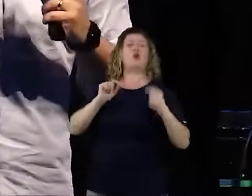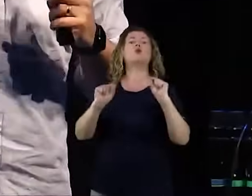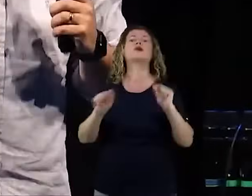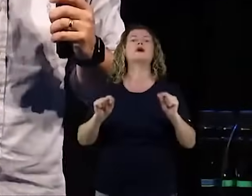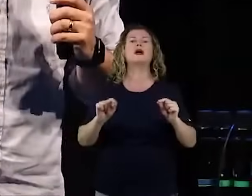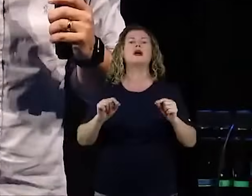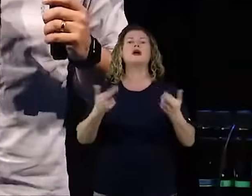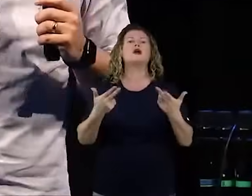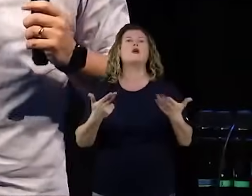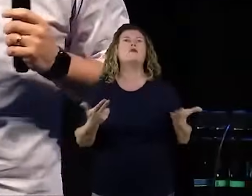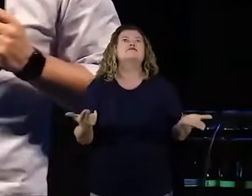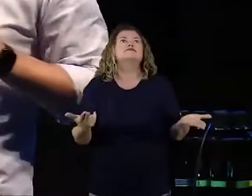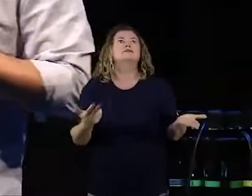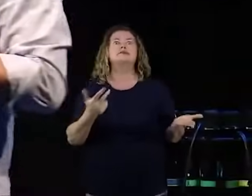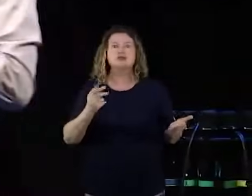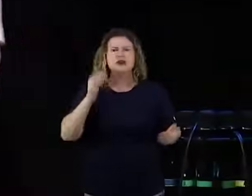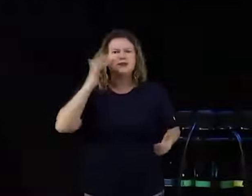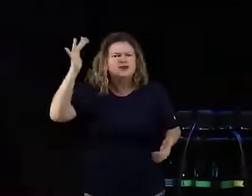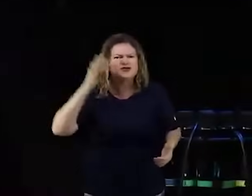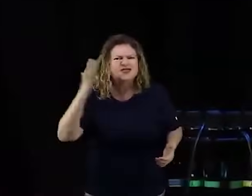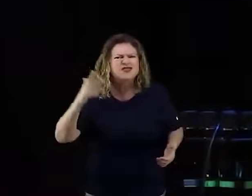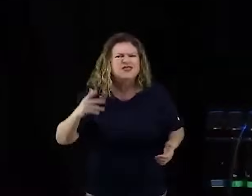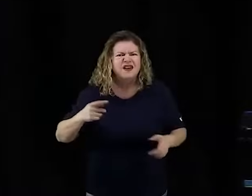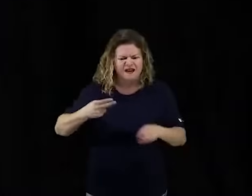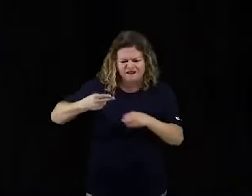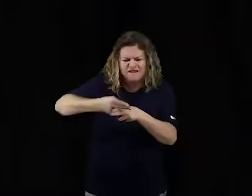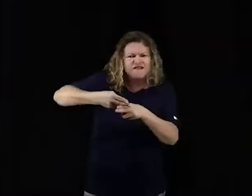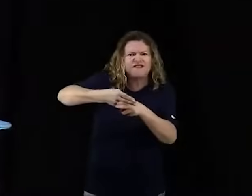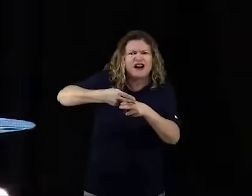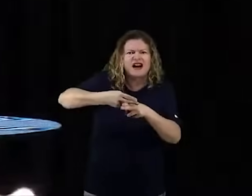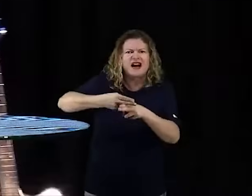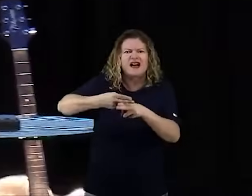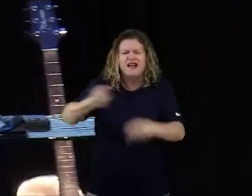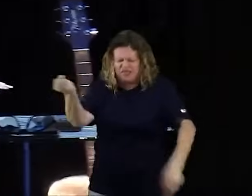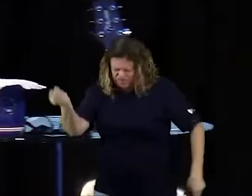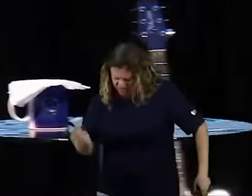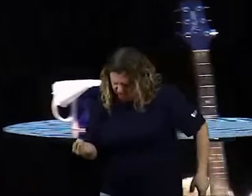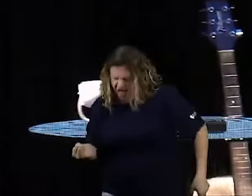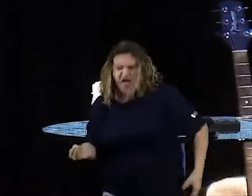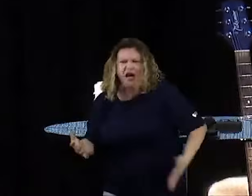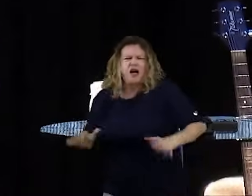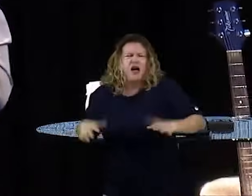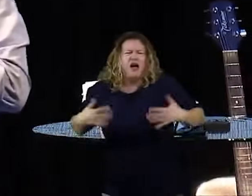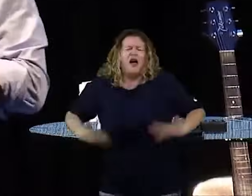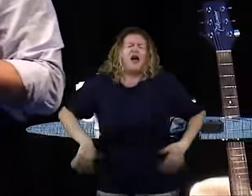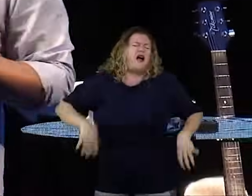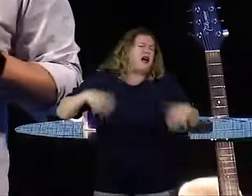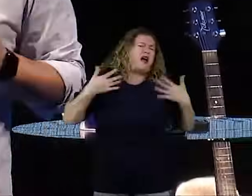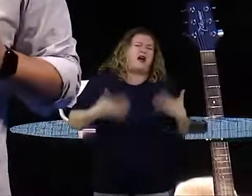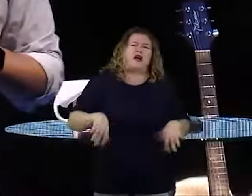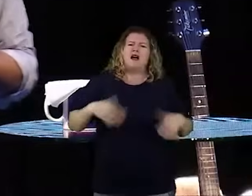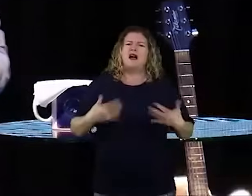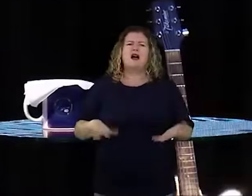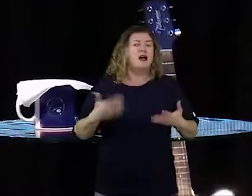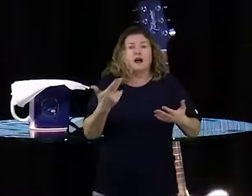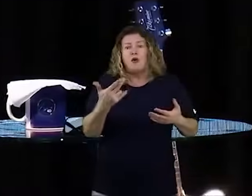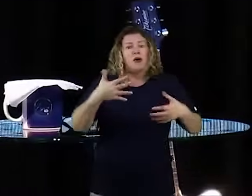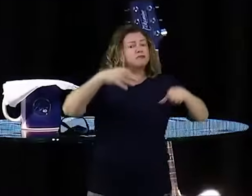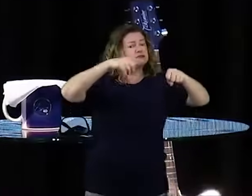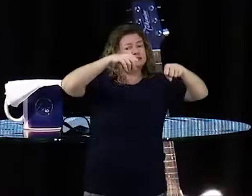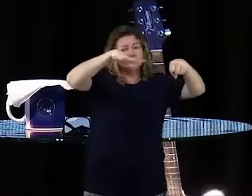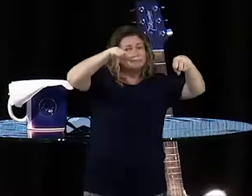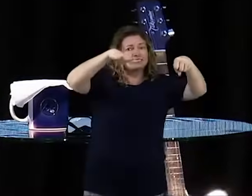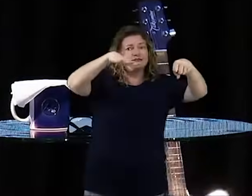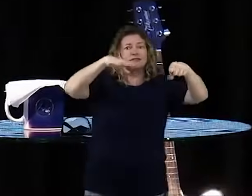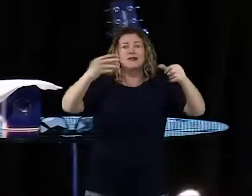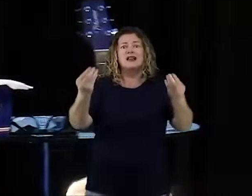faca enfiada na virilha com espinho na carne então ele fala não se meta em julo desigual em rut Capítulo 1 verso